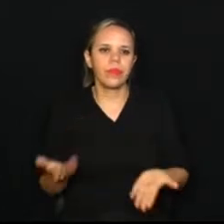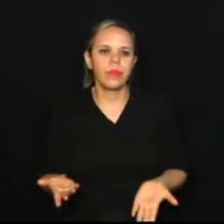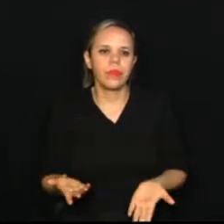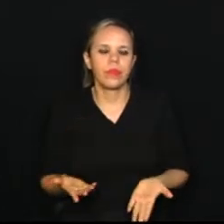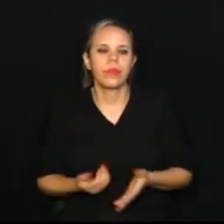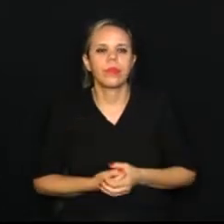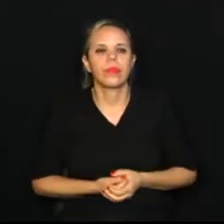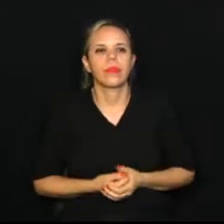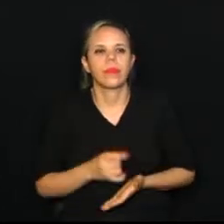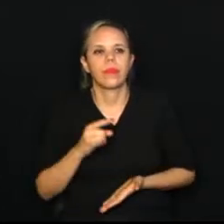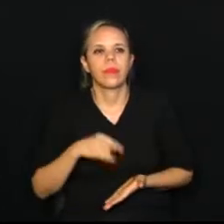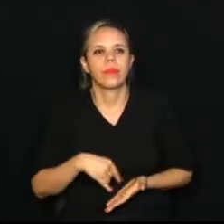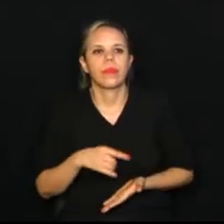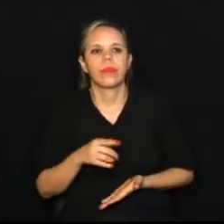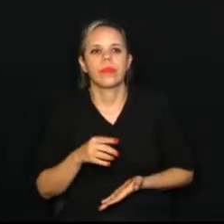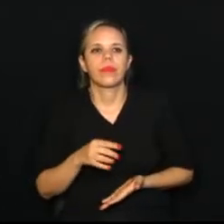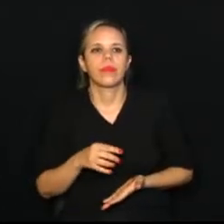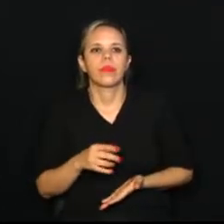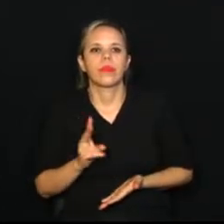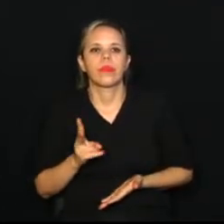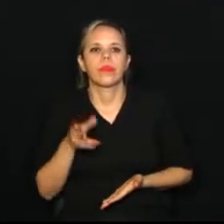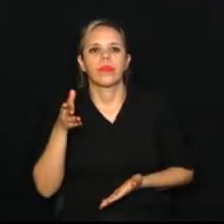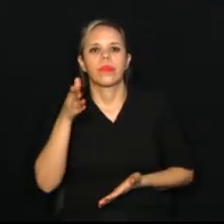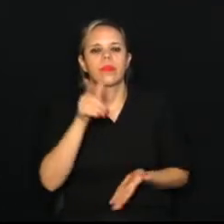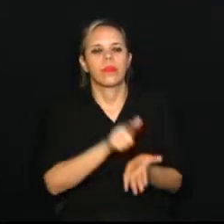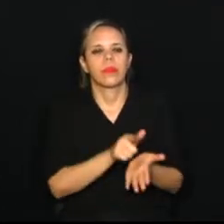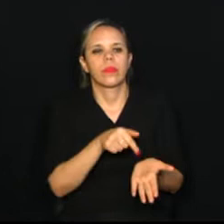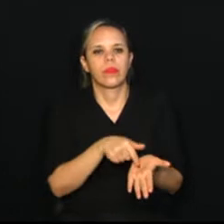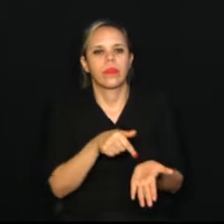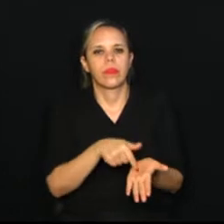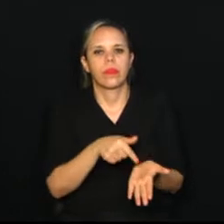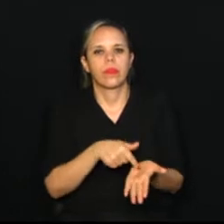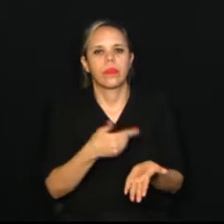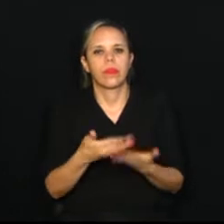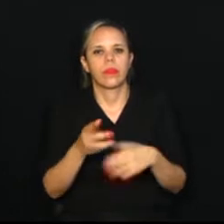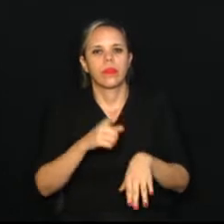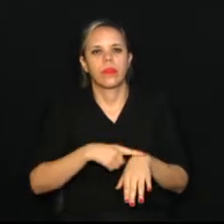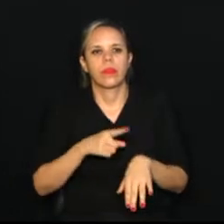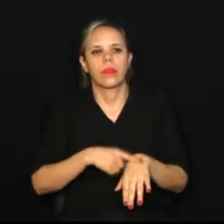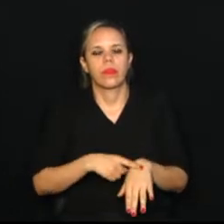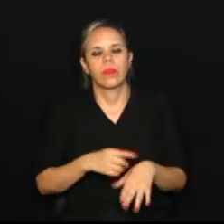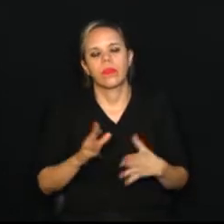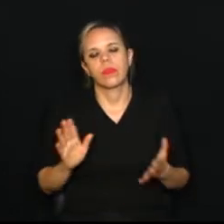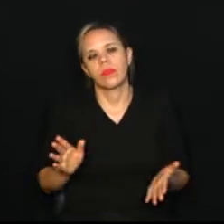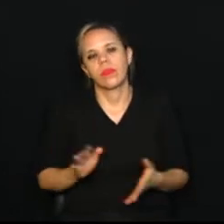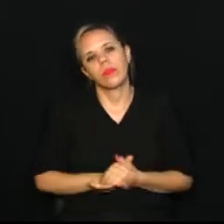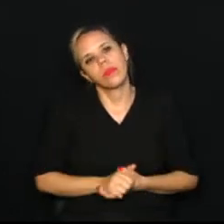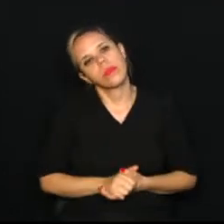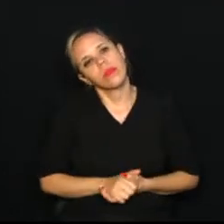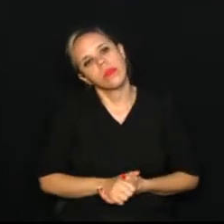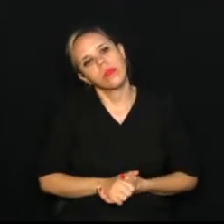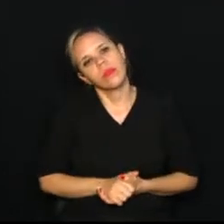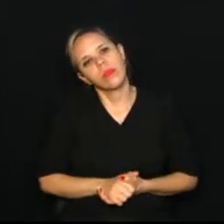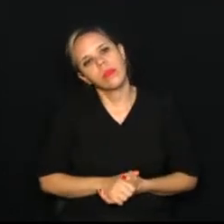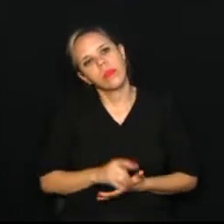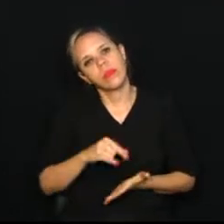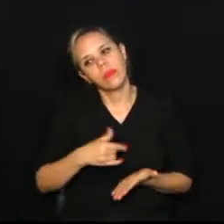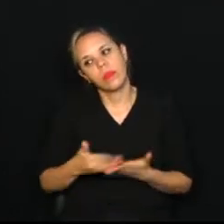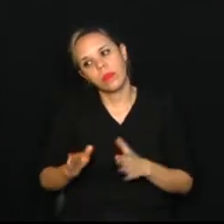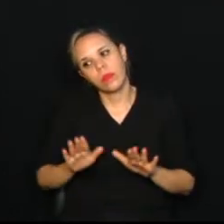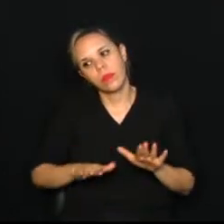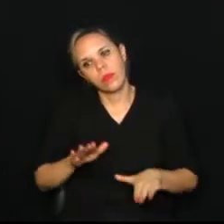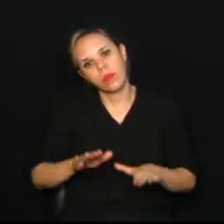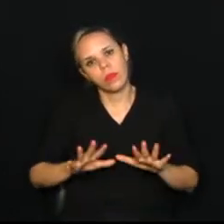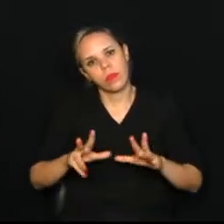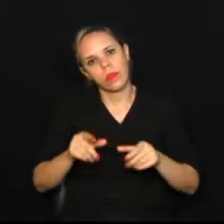pegar um documento que sempre circulou em papel, perdendo tempo, podendo perder aquele documento,